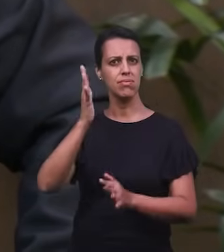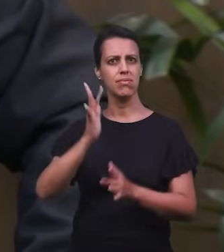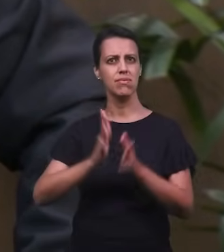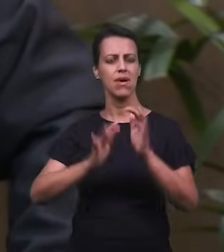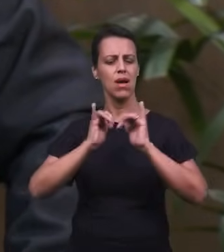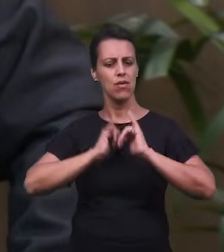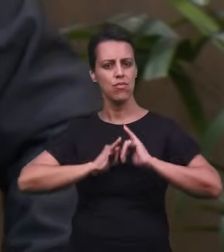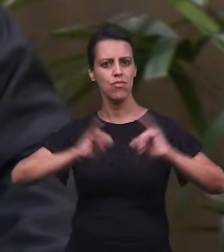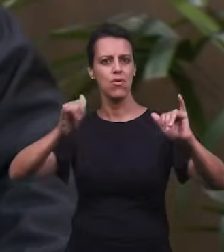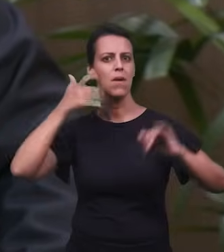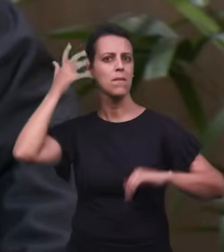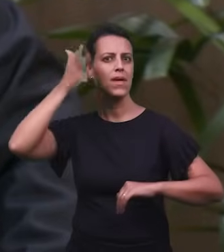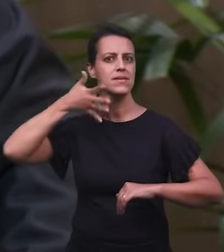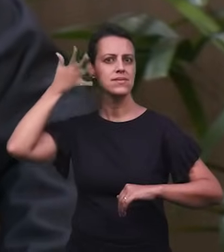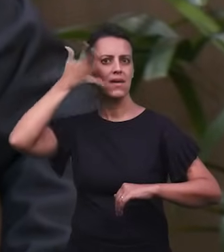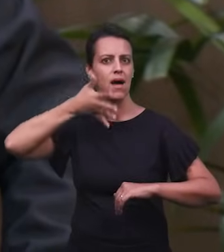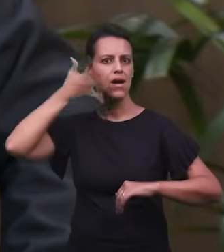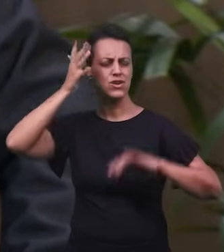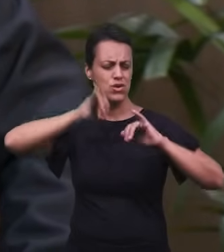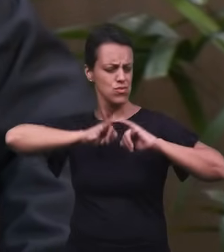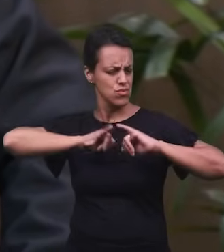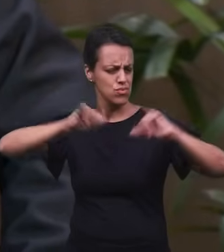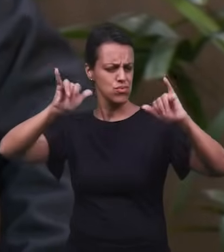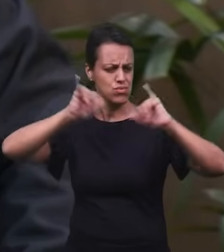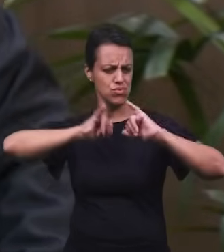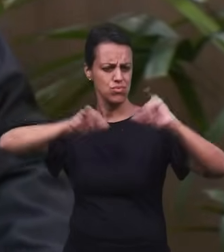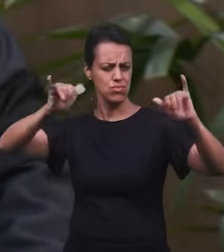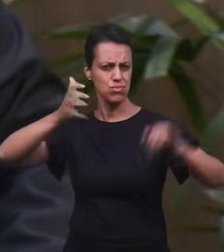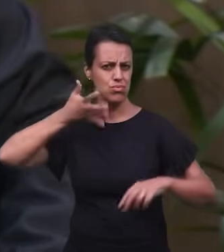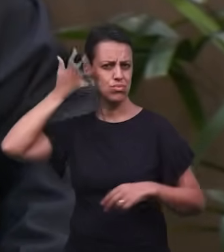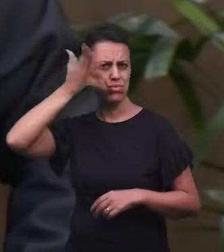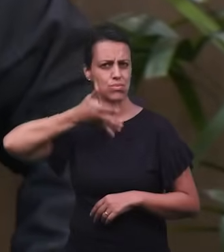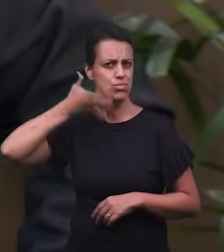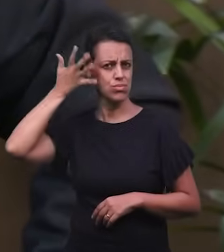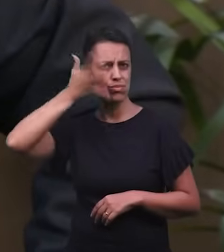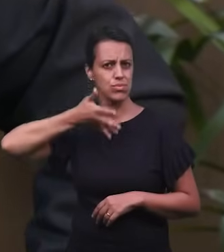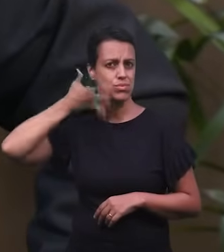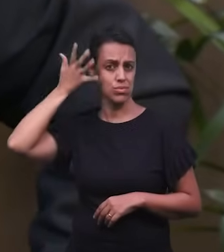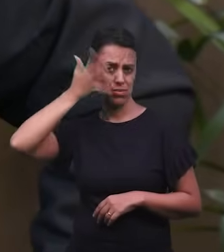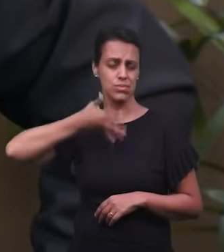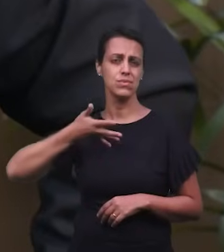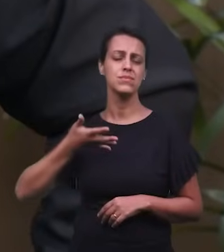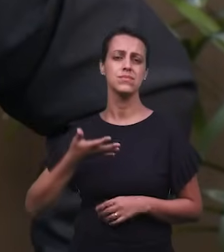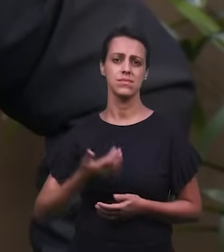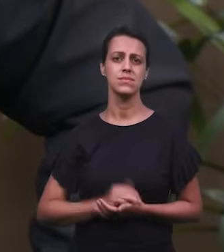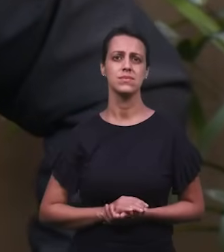falar aquela mensagem maravilhosa, né? Extraordinária ali,